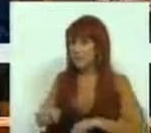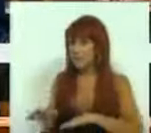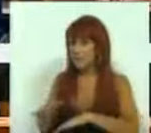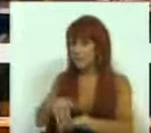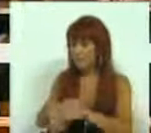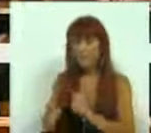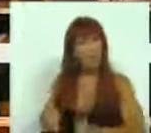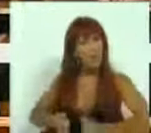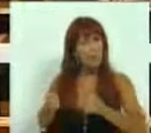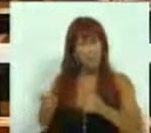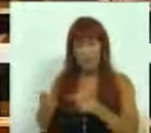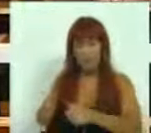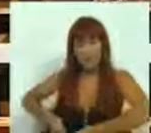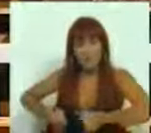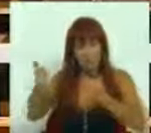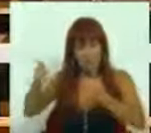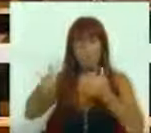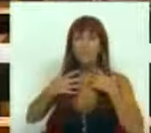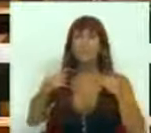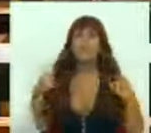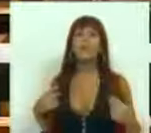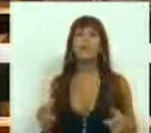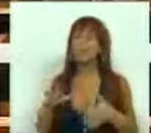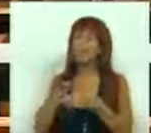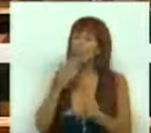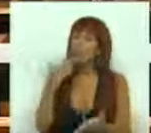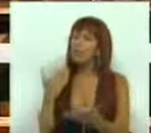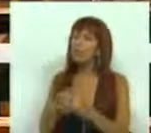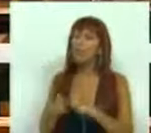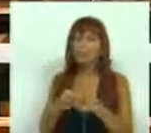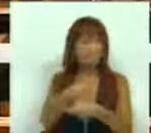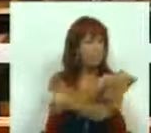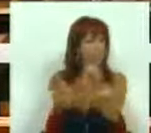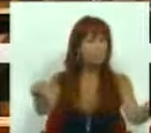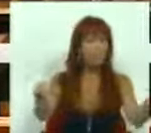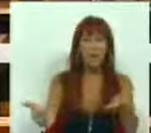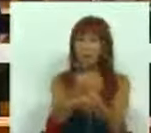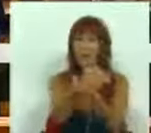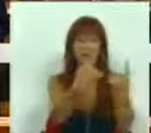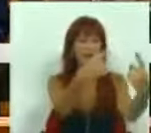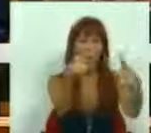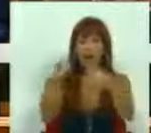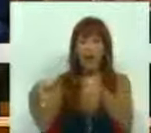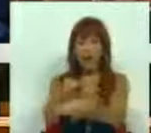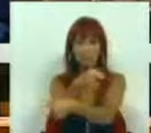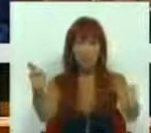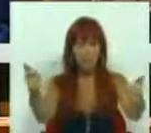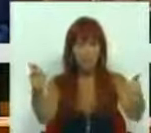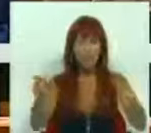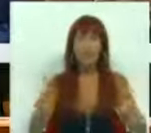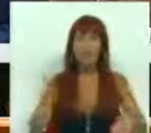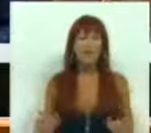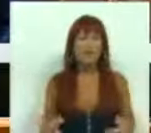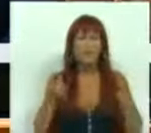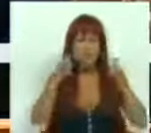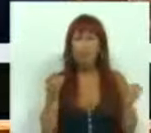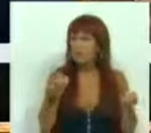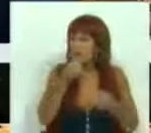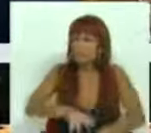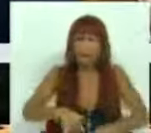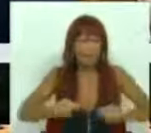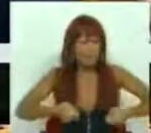ser feita com melhor organização, com uma adequada distribuição dos recursos existentes e sem o descontrole